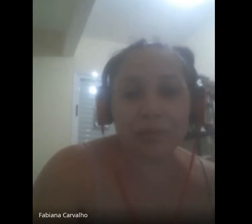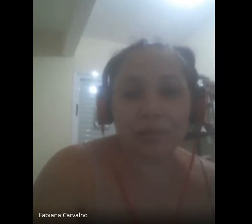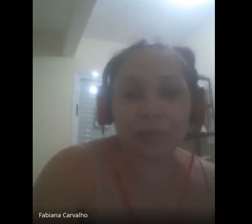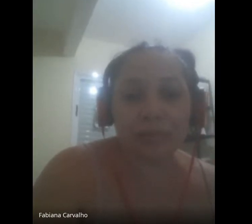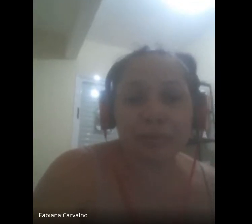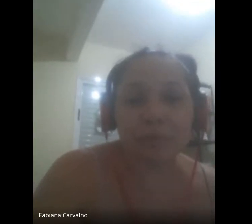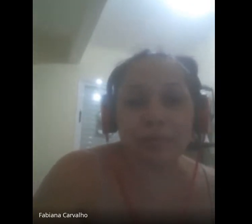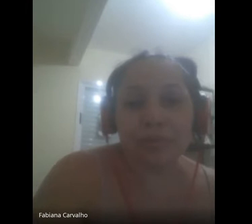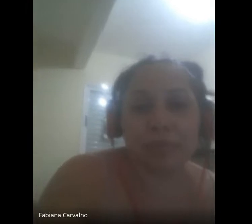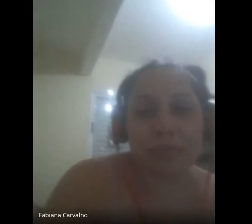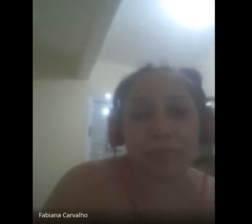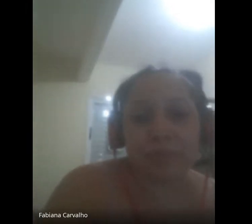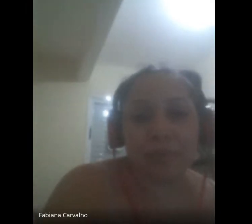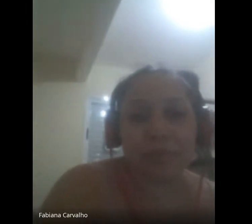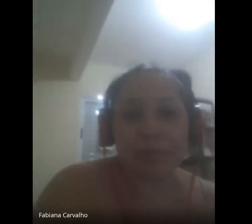mesmo?